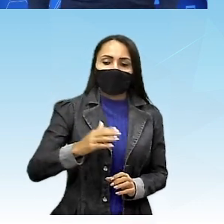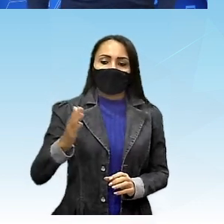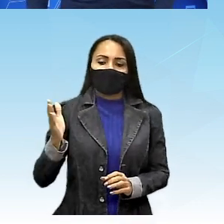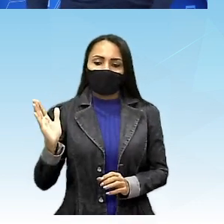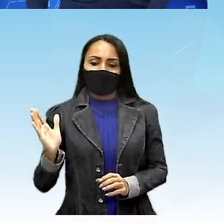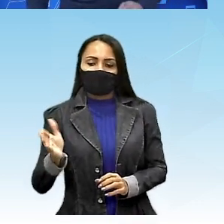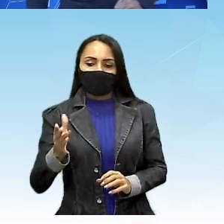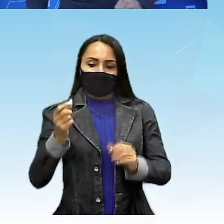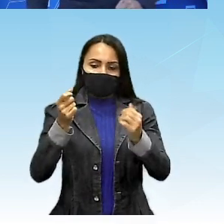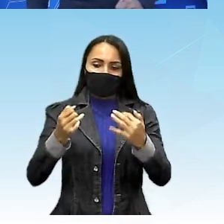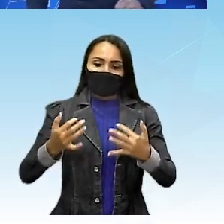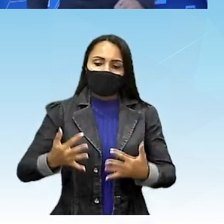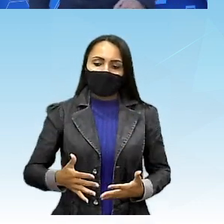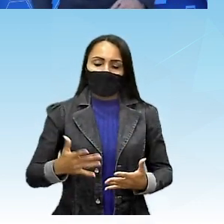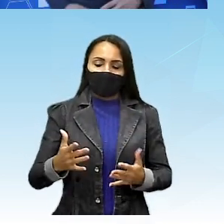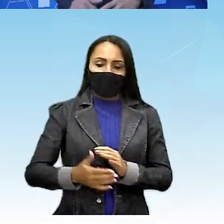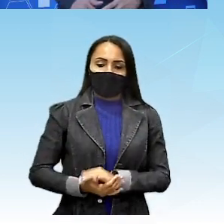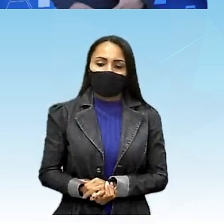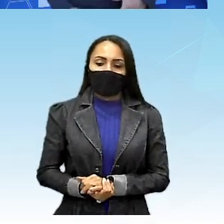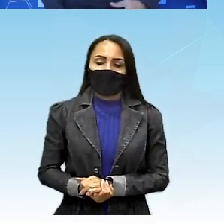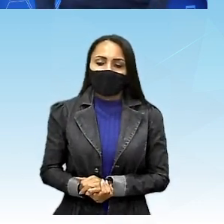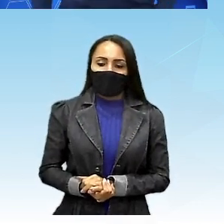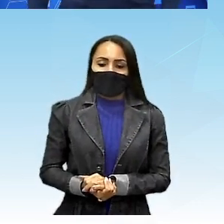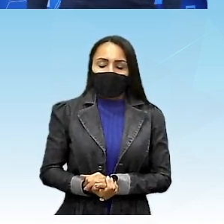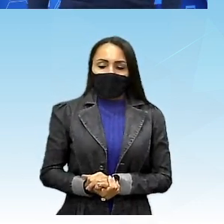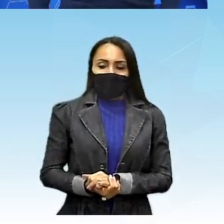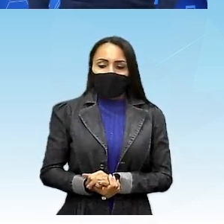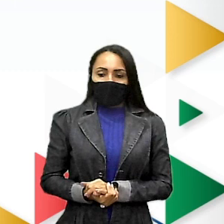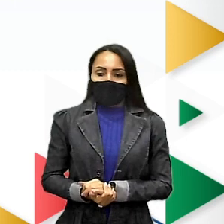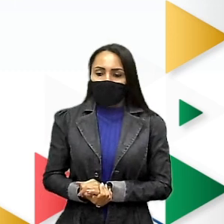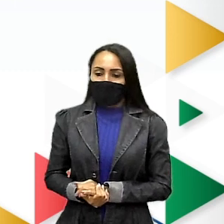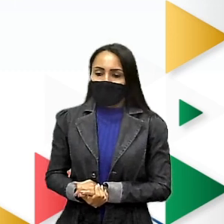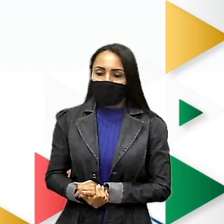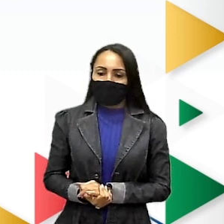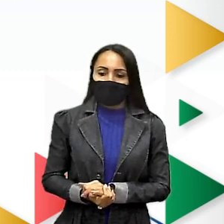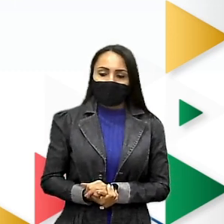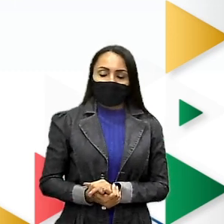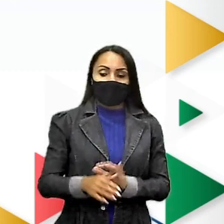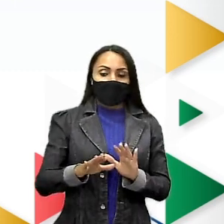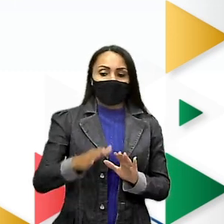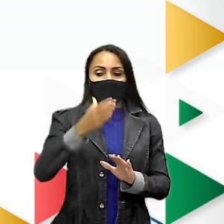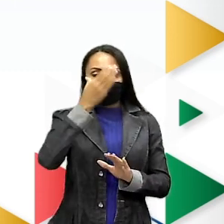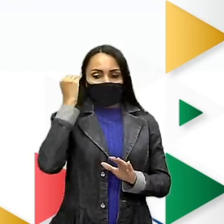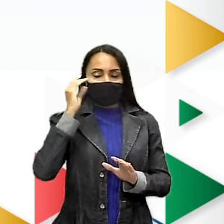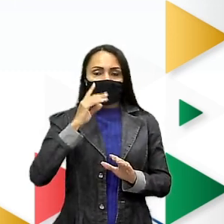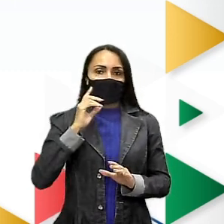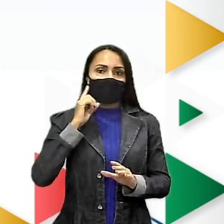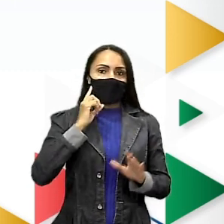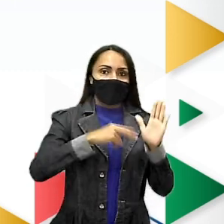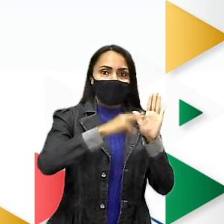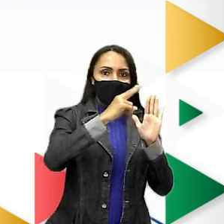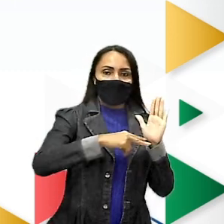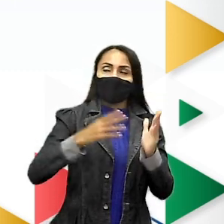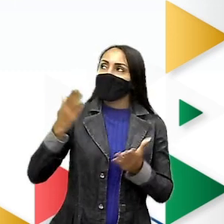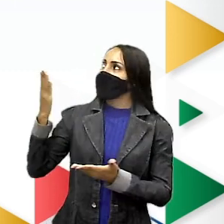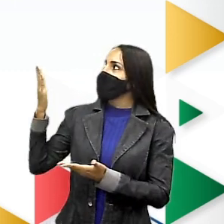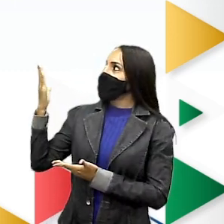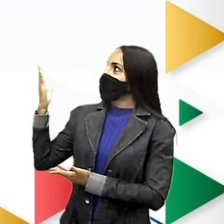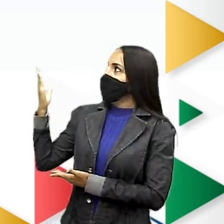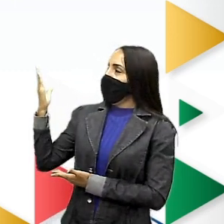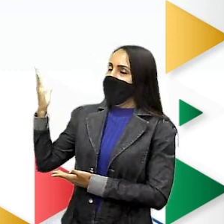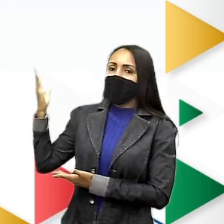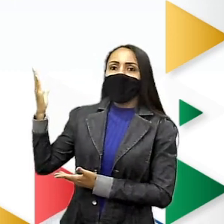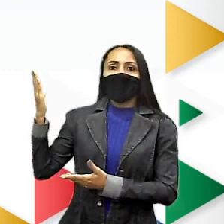trabalhar essa notação em aplicações, tá? Então não esquece, essa é a leitura que você